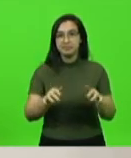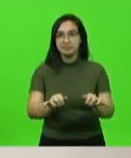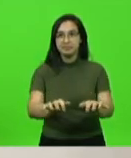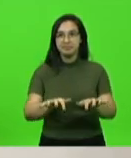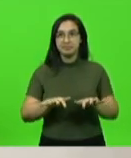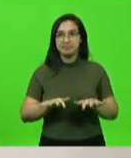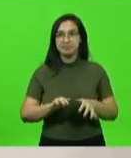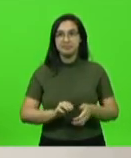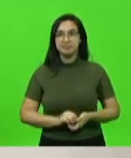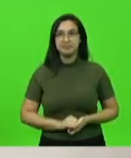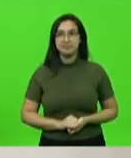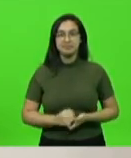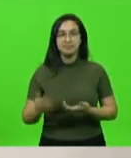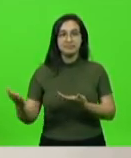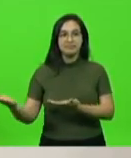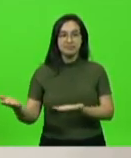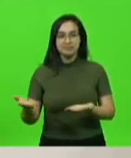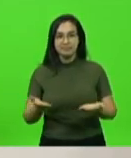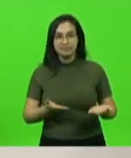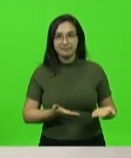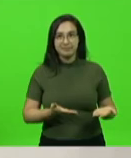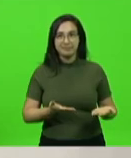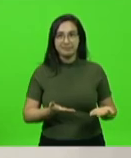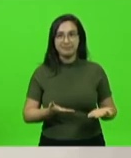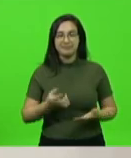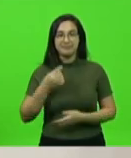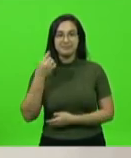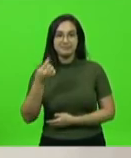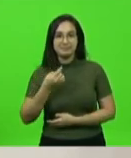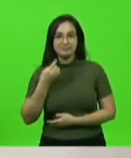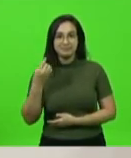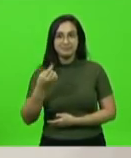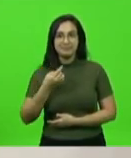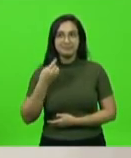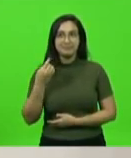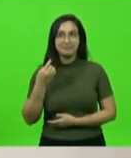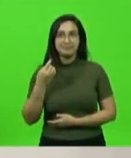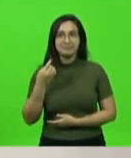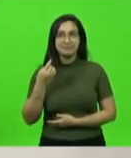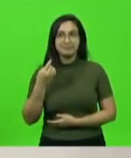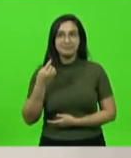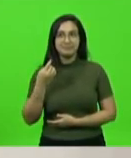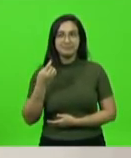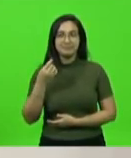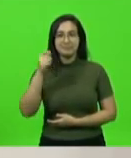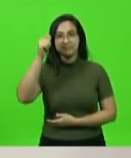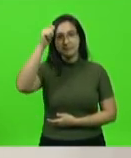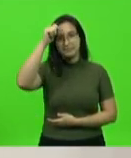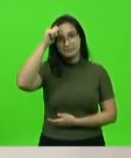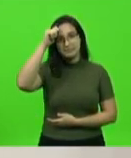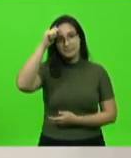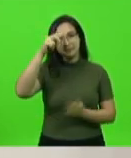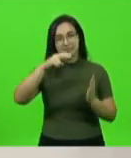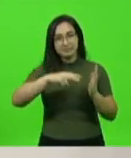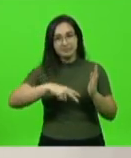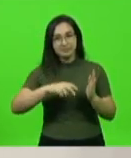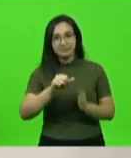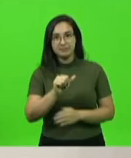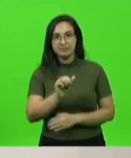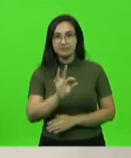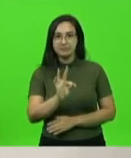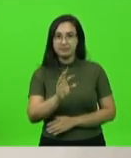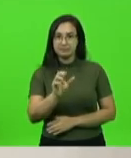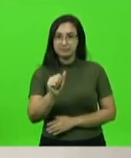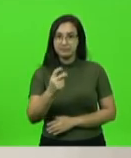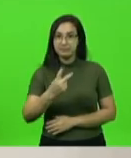presente sessão. Eu convido o nosso deputado Adrianinho para que proceda a leitura das